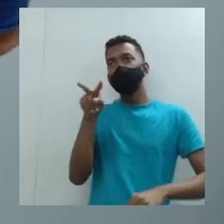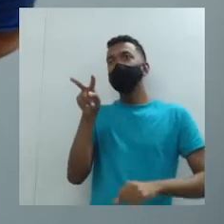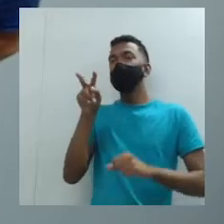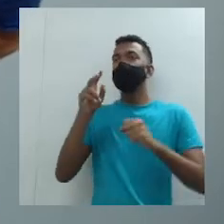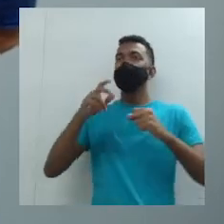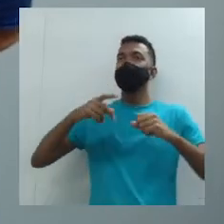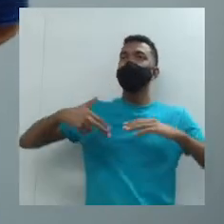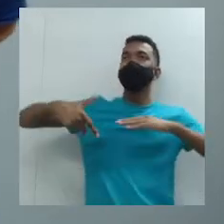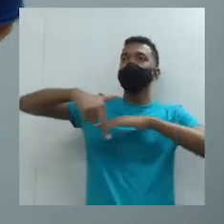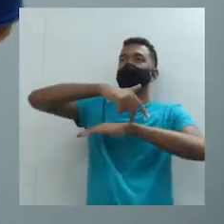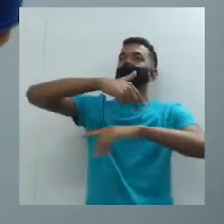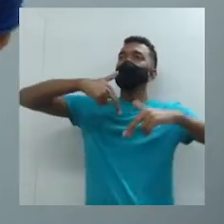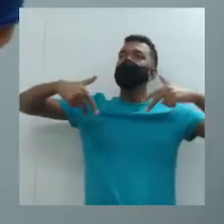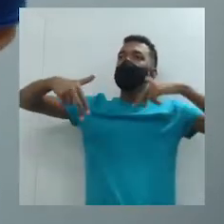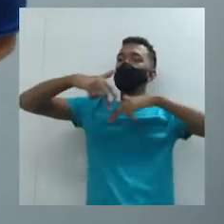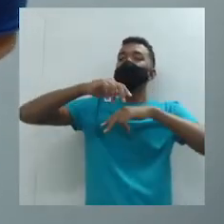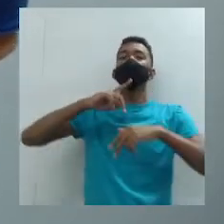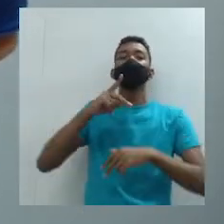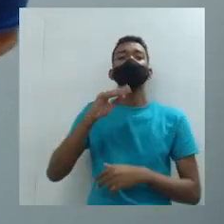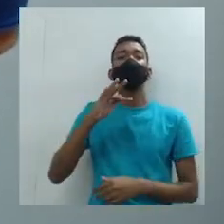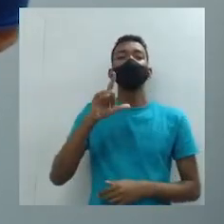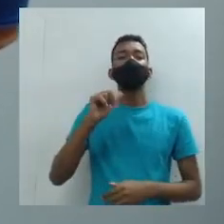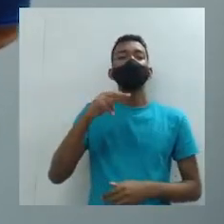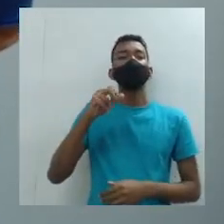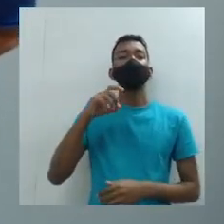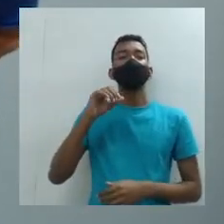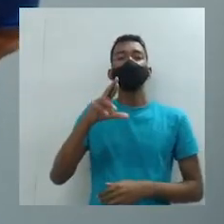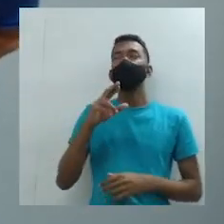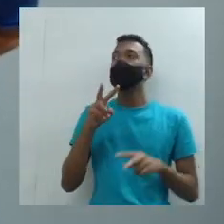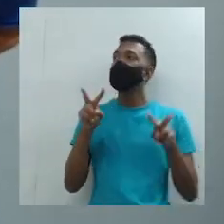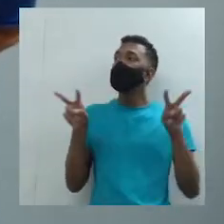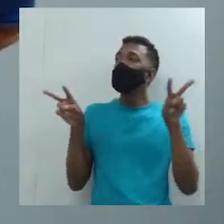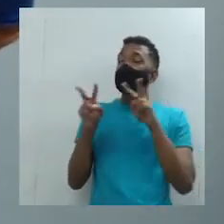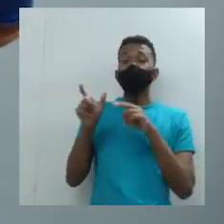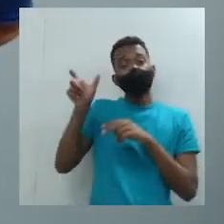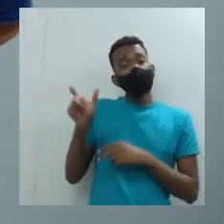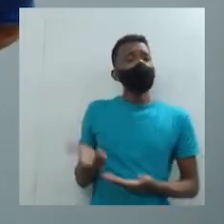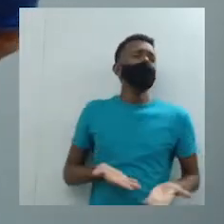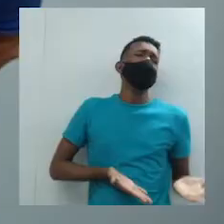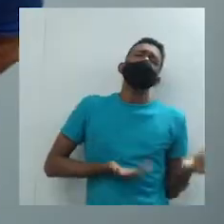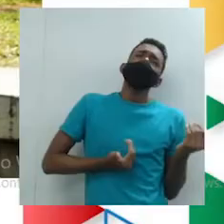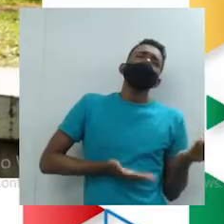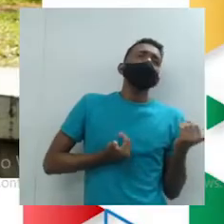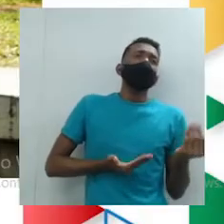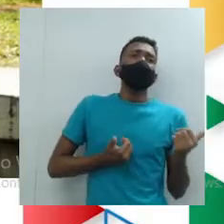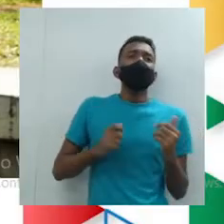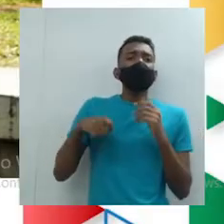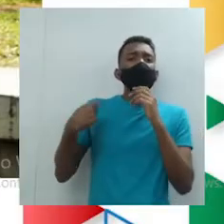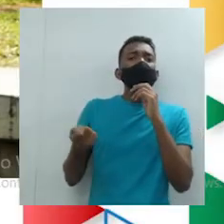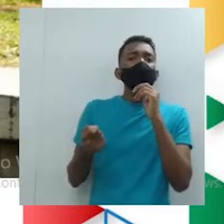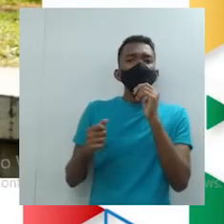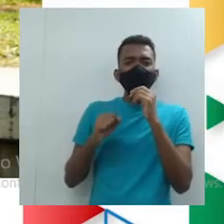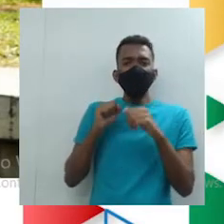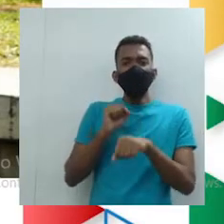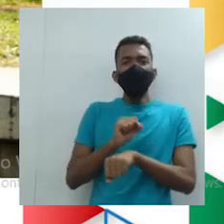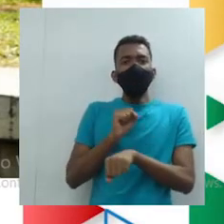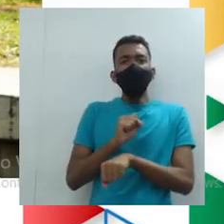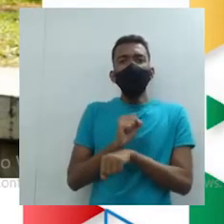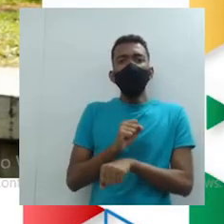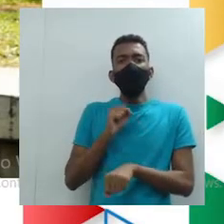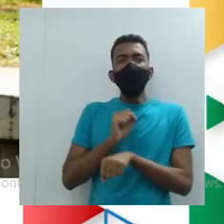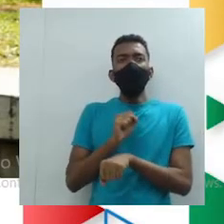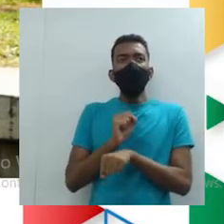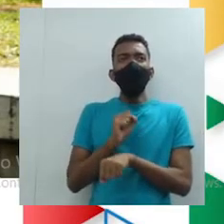lembrou aqui. Esse olhar fixo, ao mesmo tempo sentado, jovem e à espera de. Para mim, acho que a espera